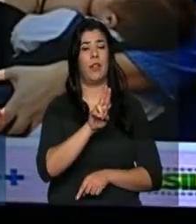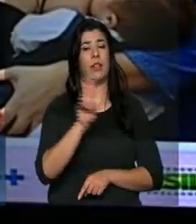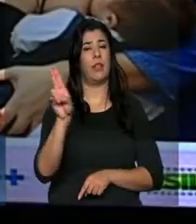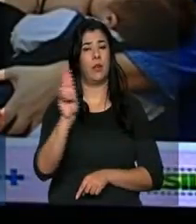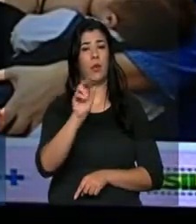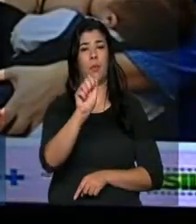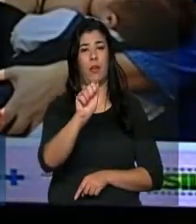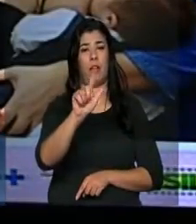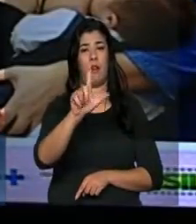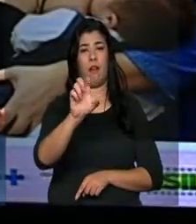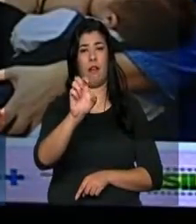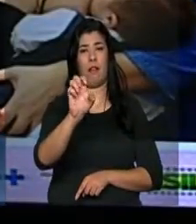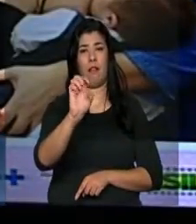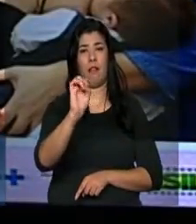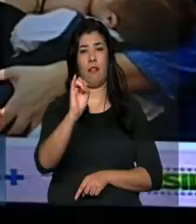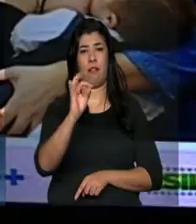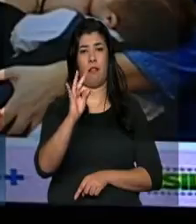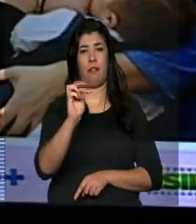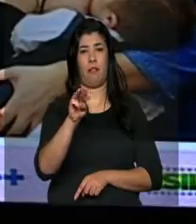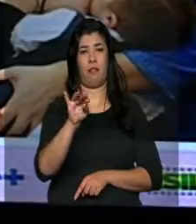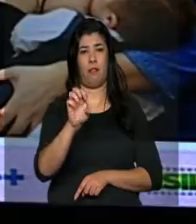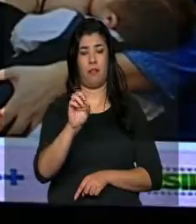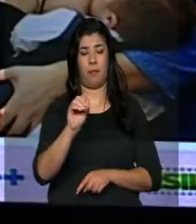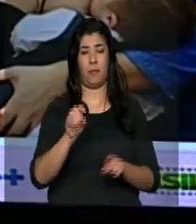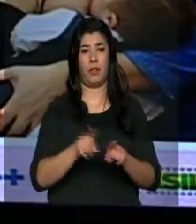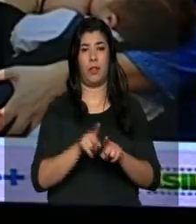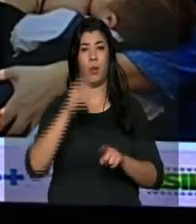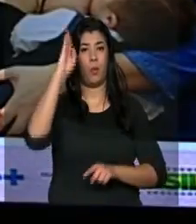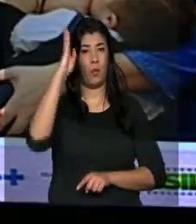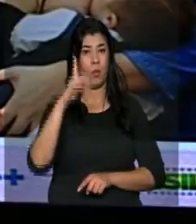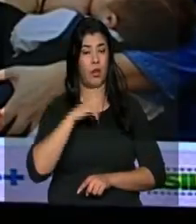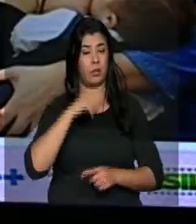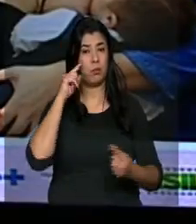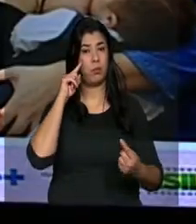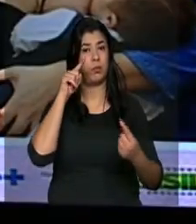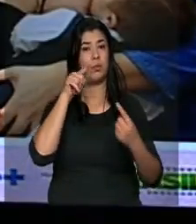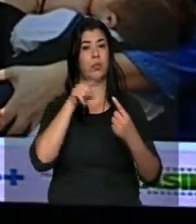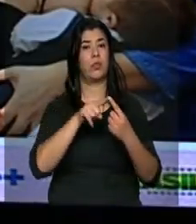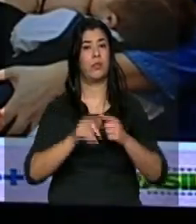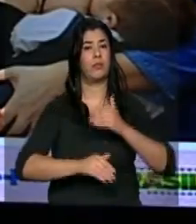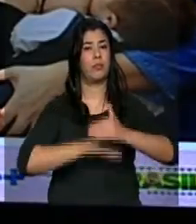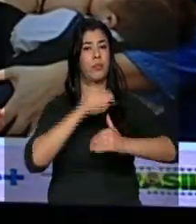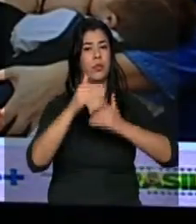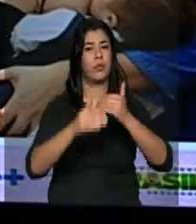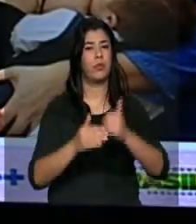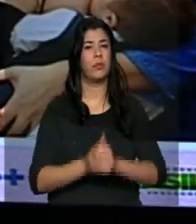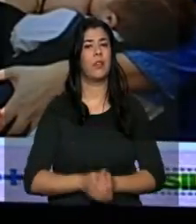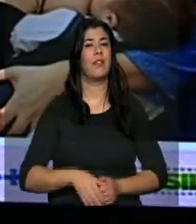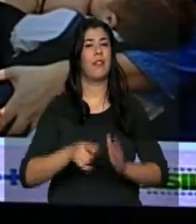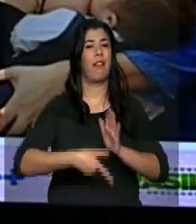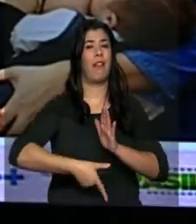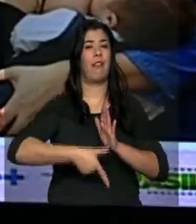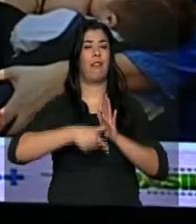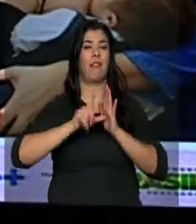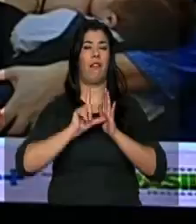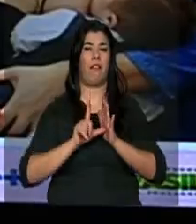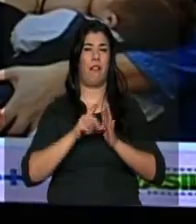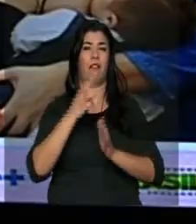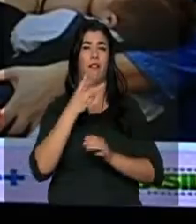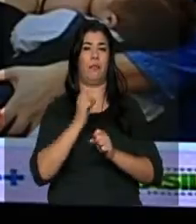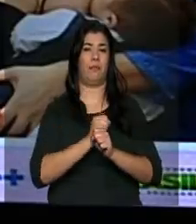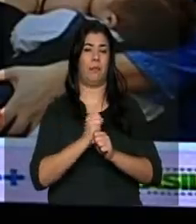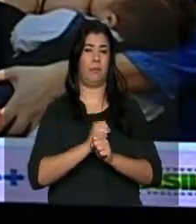para conseguir o feito de ter cumprido o objetivo do desenvolvimento do milênio número 4 com 3 anos de antecedência. Então, a